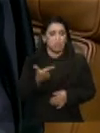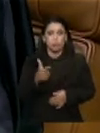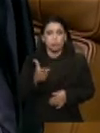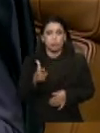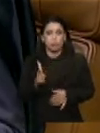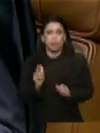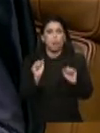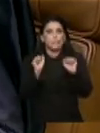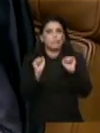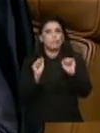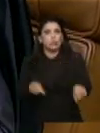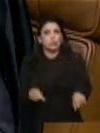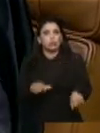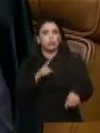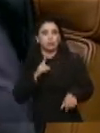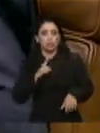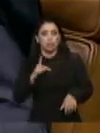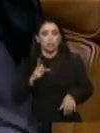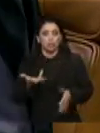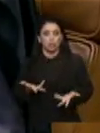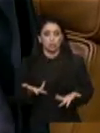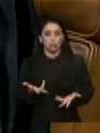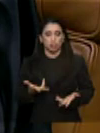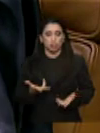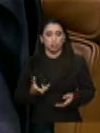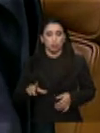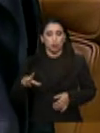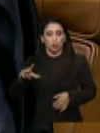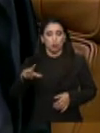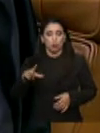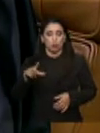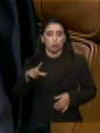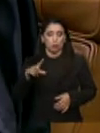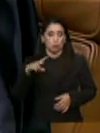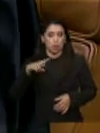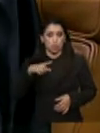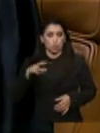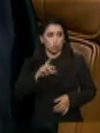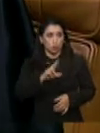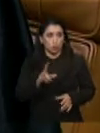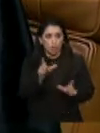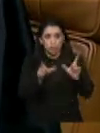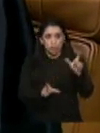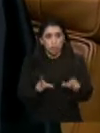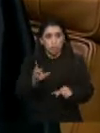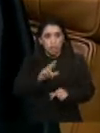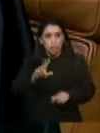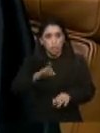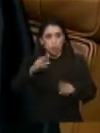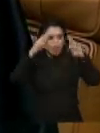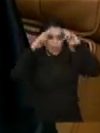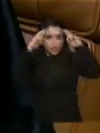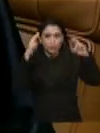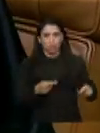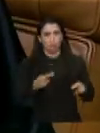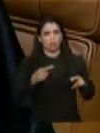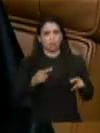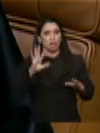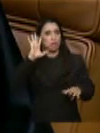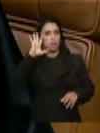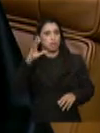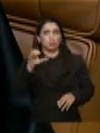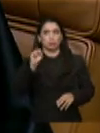possibilidade a que o particular deixe de respeitar as decisões dessa Suprema Corte. Não é isso